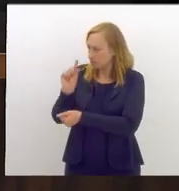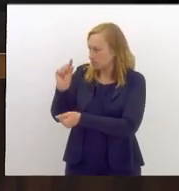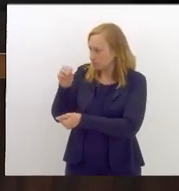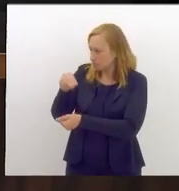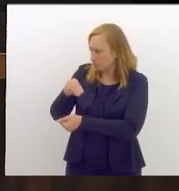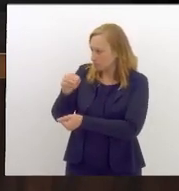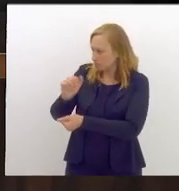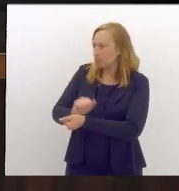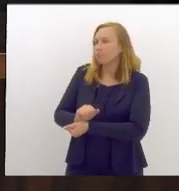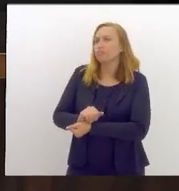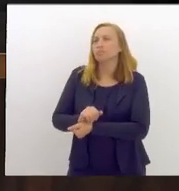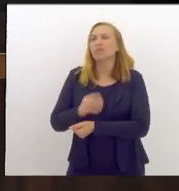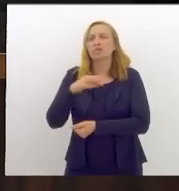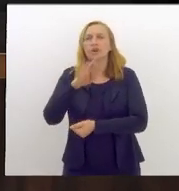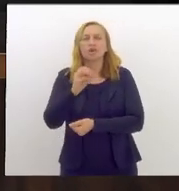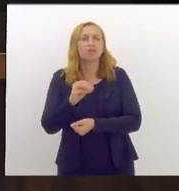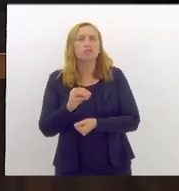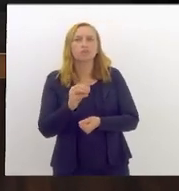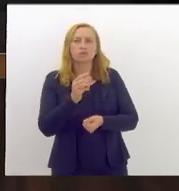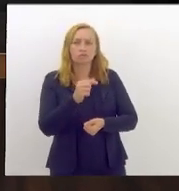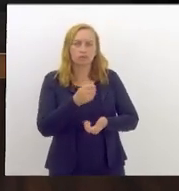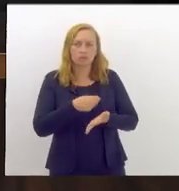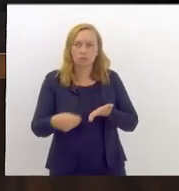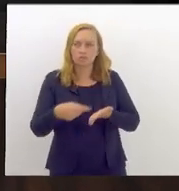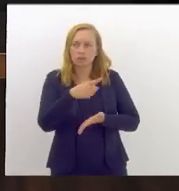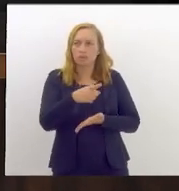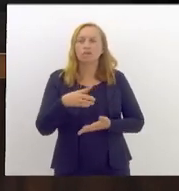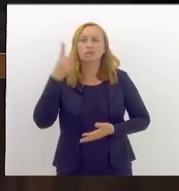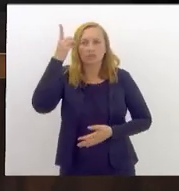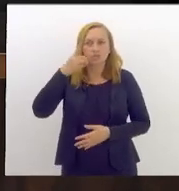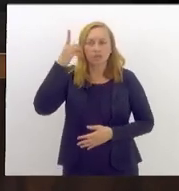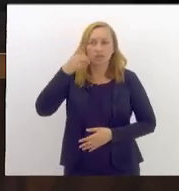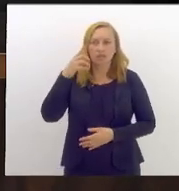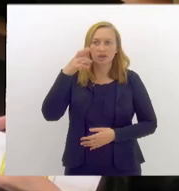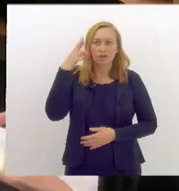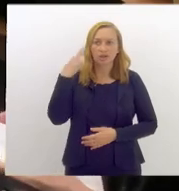um instante Marquinhos a nota por favor